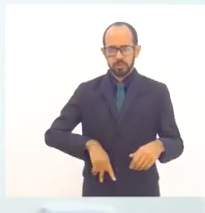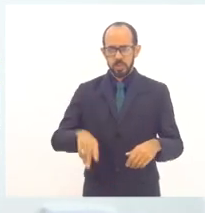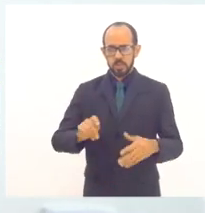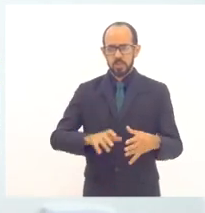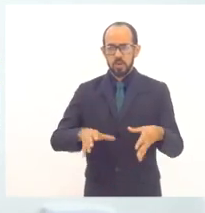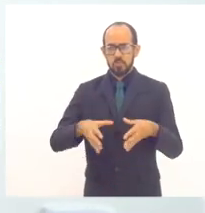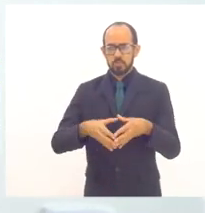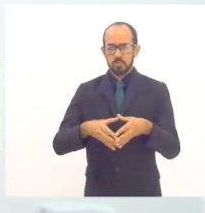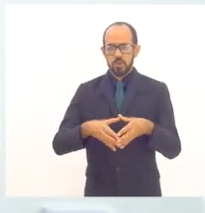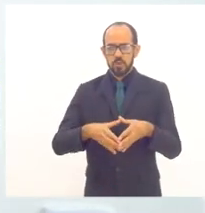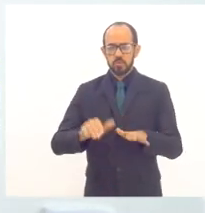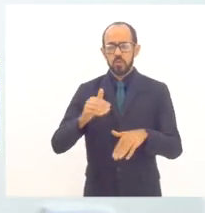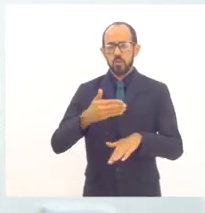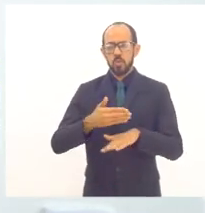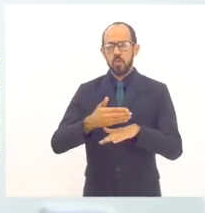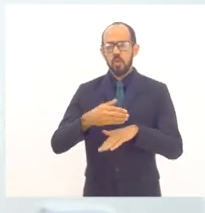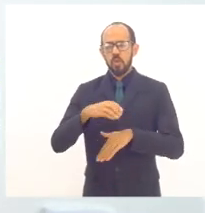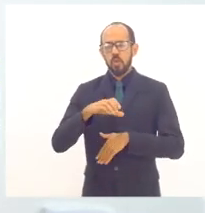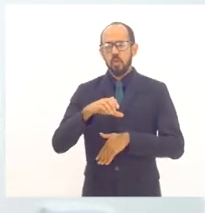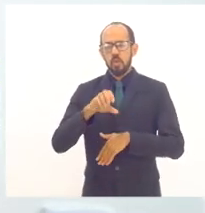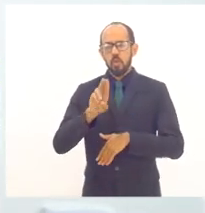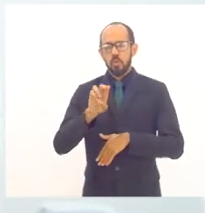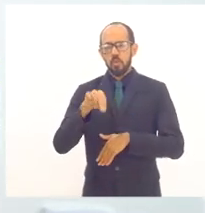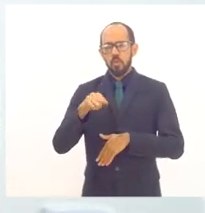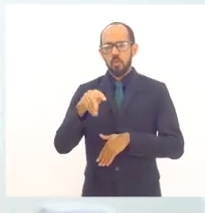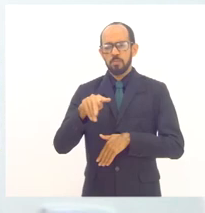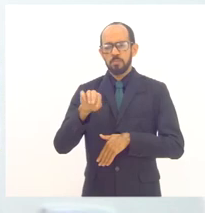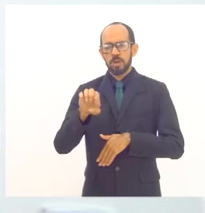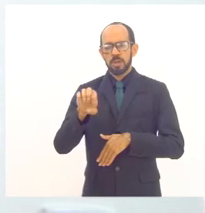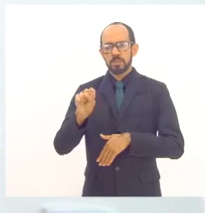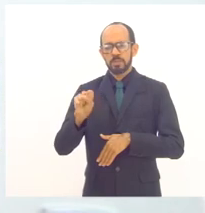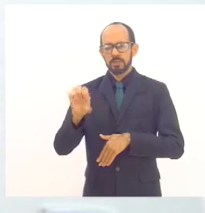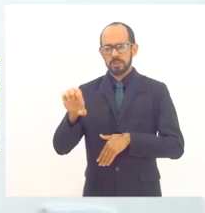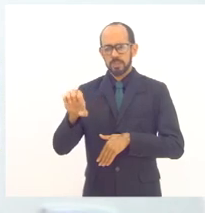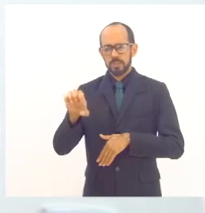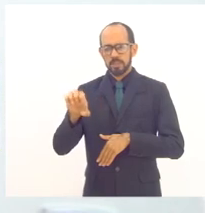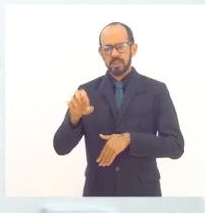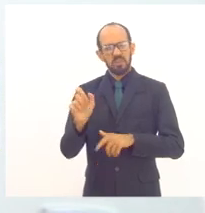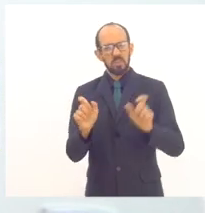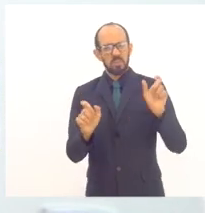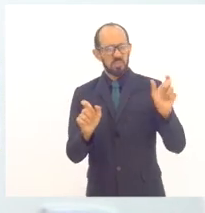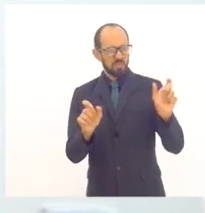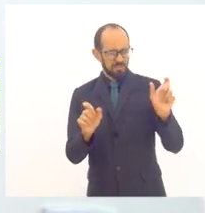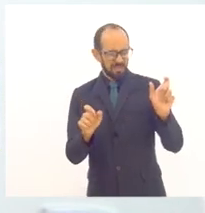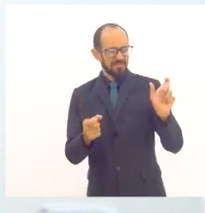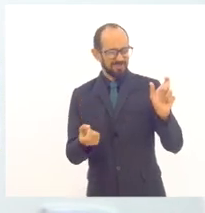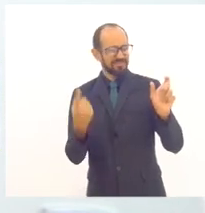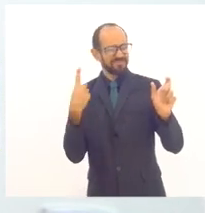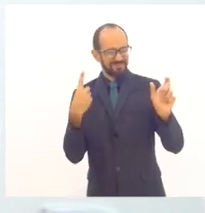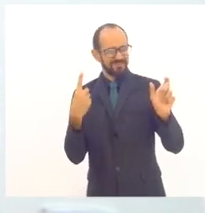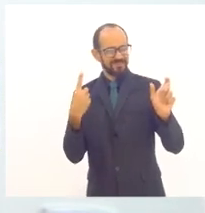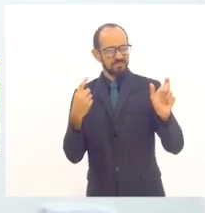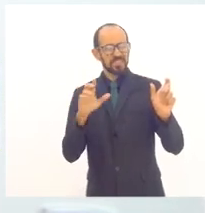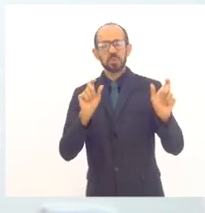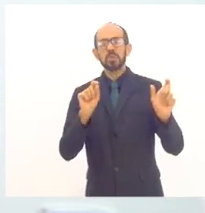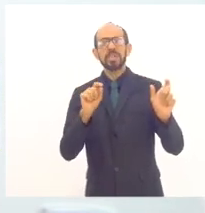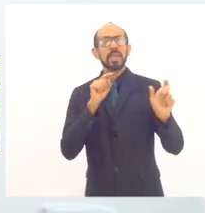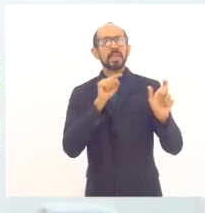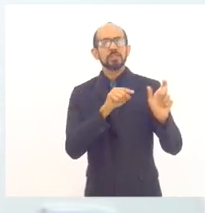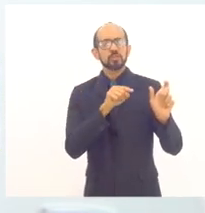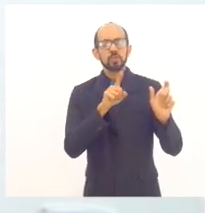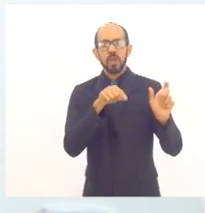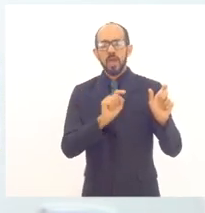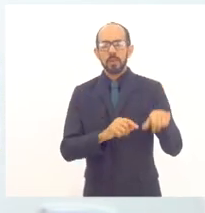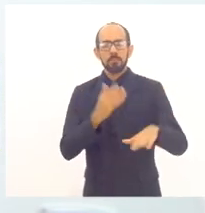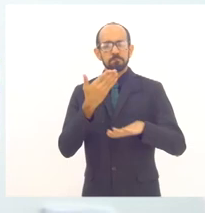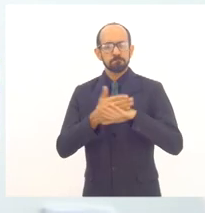Cumpra-se. O que vem a ser? Tem um nome esquisito, né? Comissão do Cumpra-se. O que vem a ser a Comissão do Cumpra-se? Comissão para o